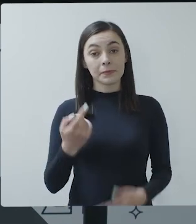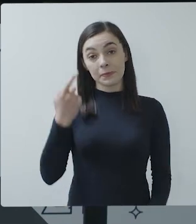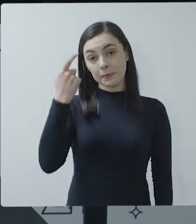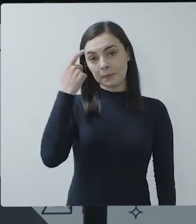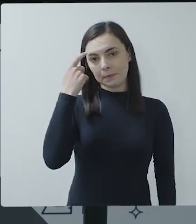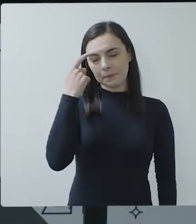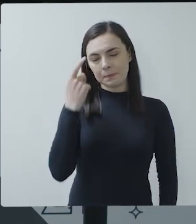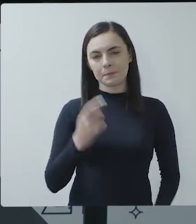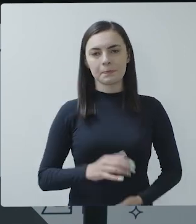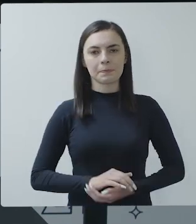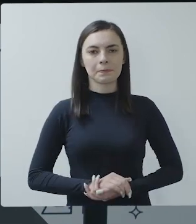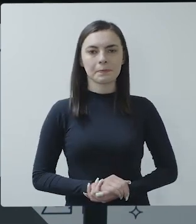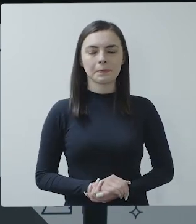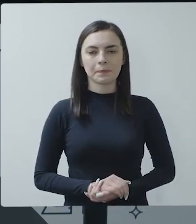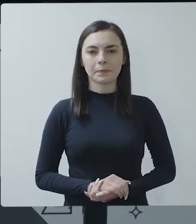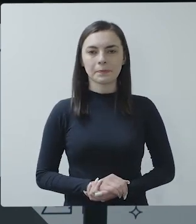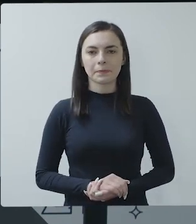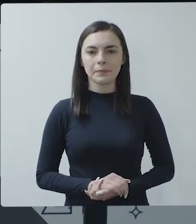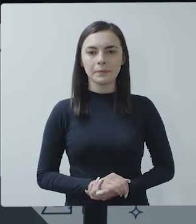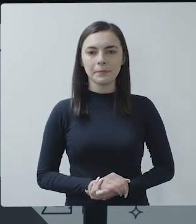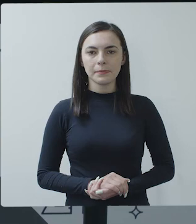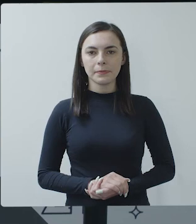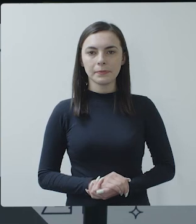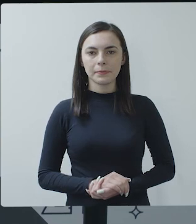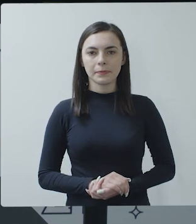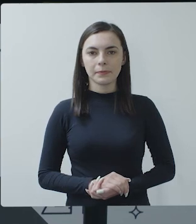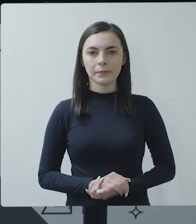Vamos pensar aqui com a professora.